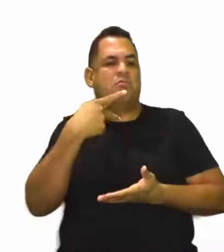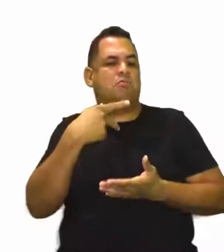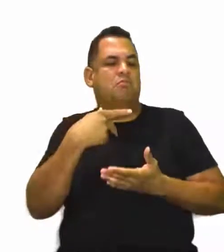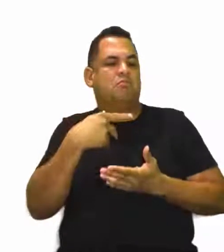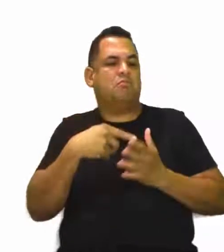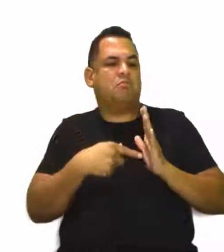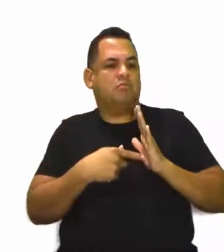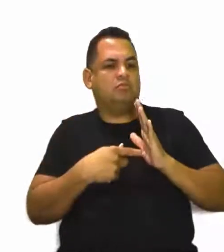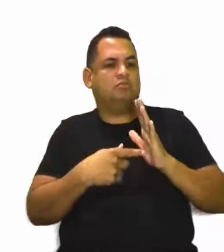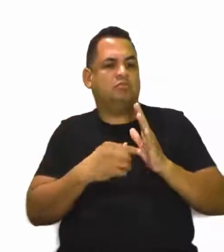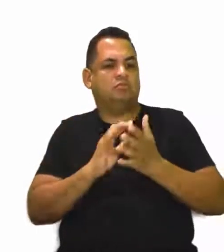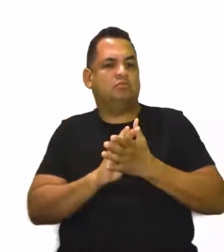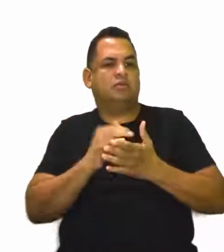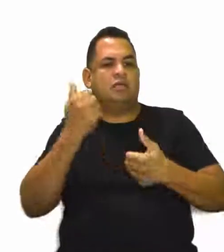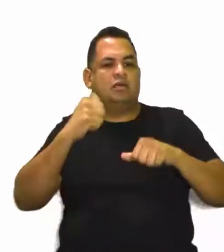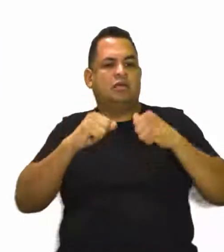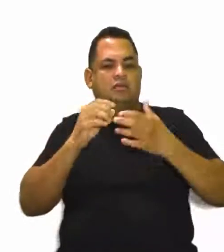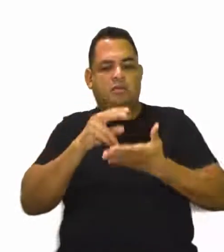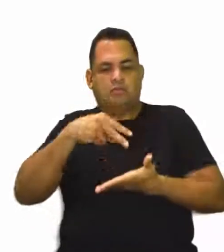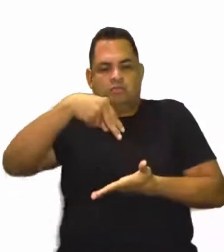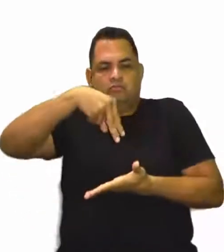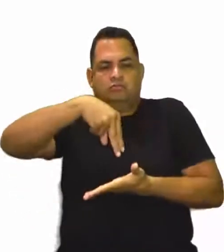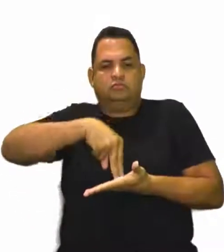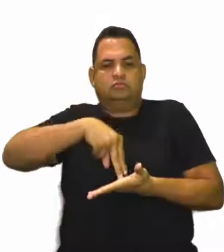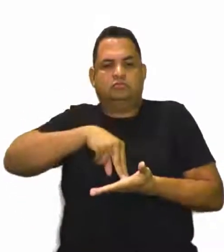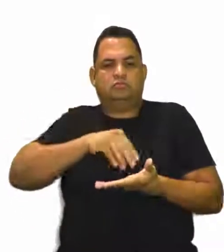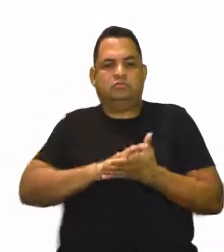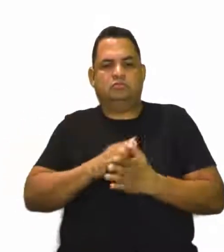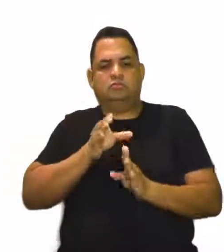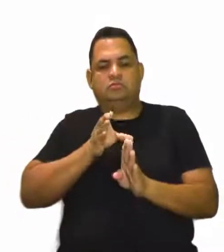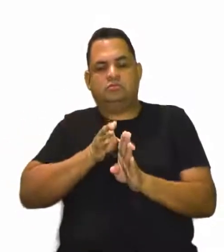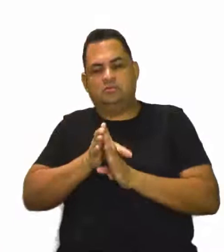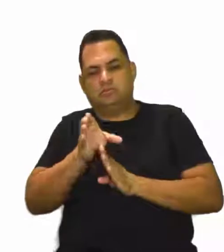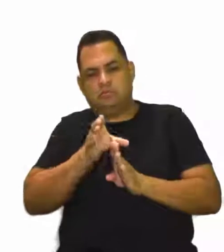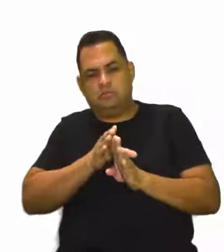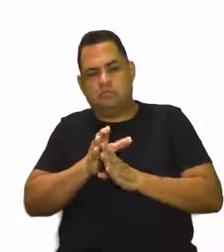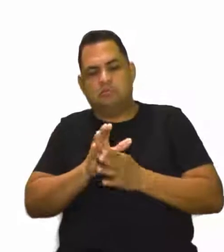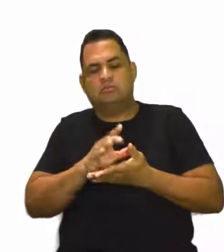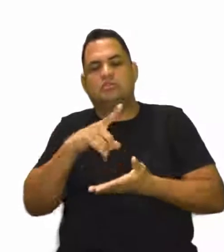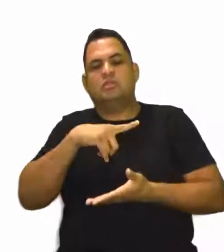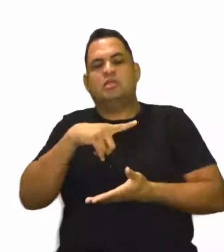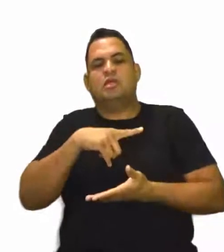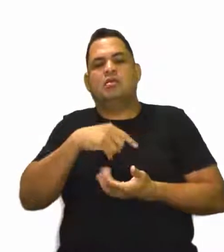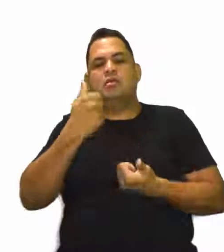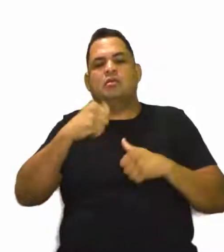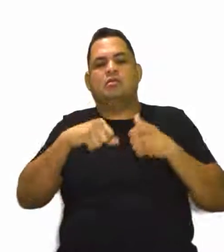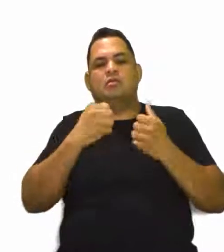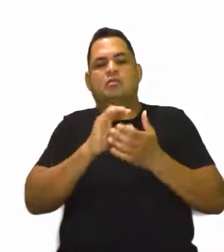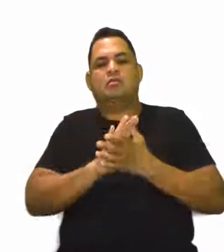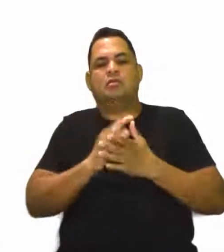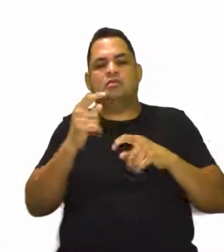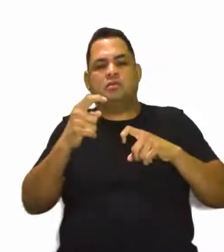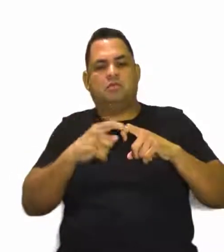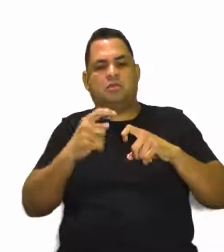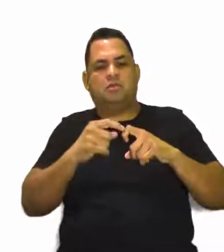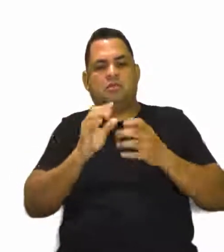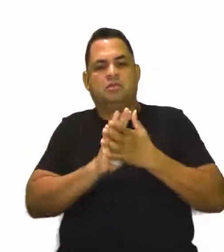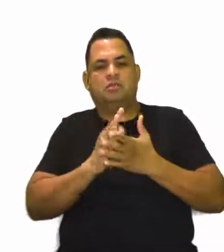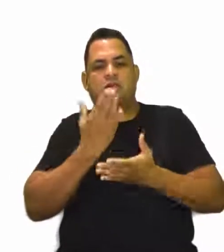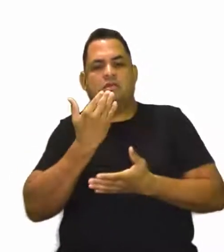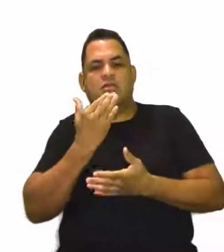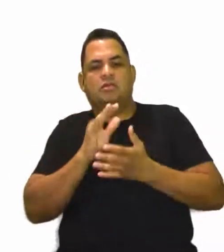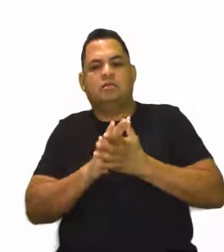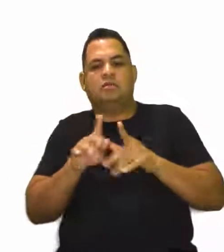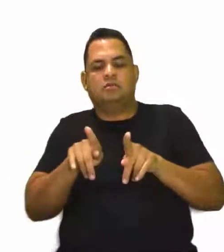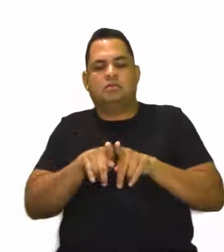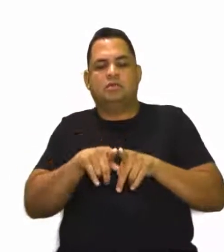avaliação postural e demos as dicas, né, de ter uma avaliação clínica e nutricional para que a gente tenha um bom programa